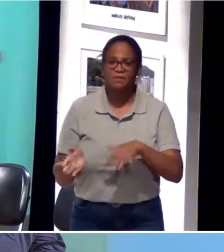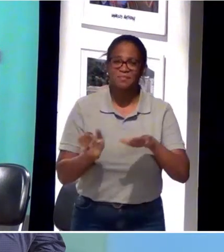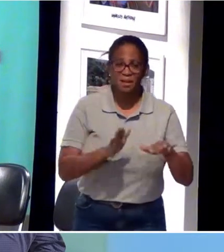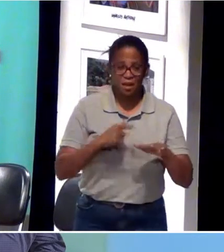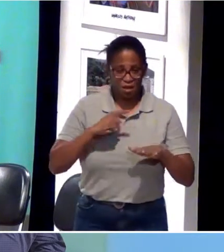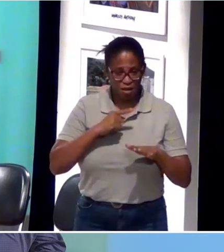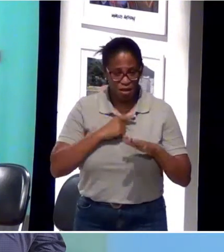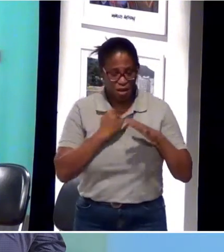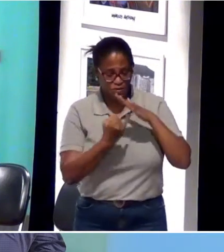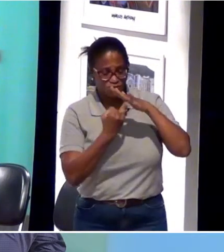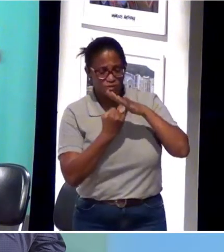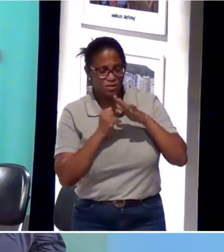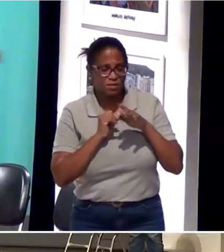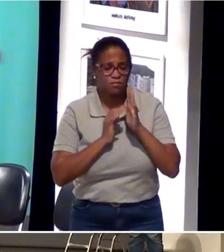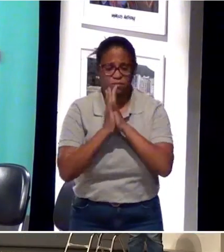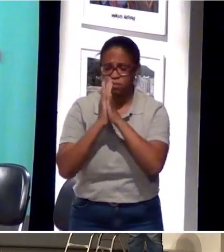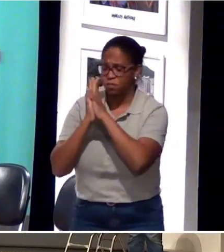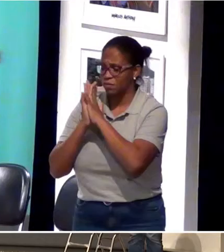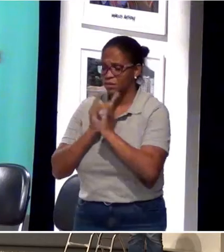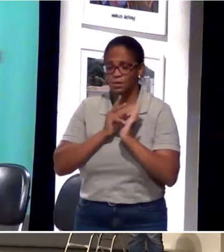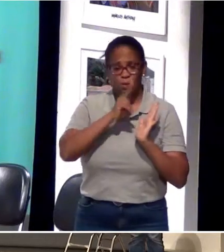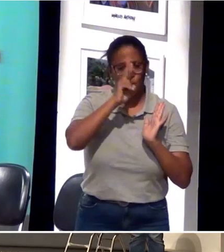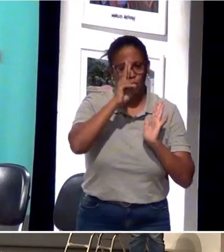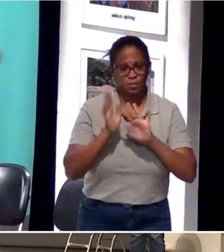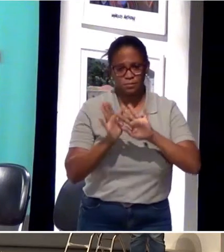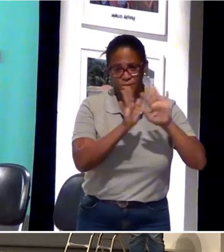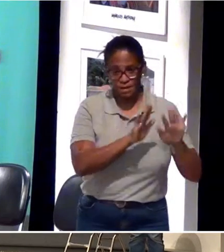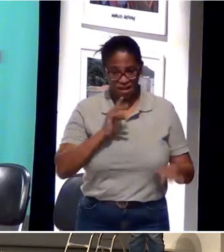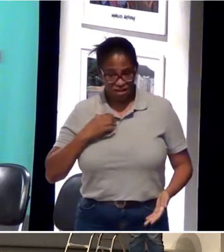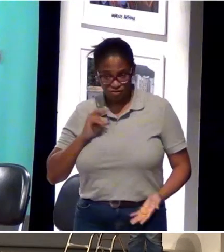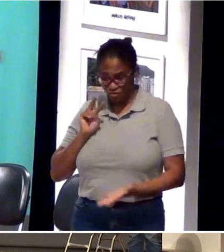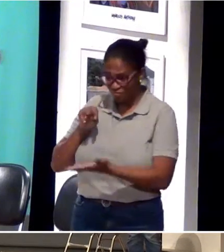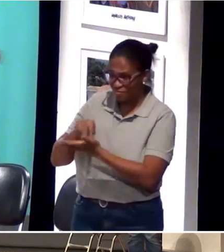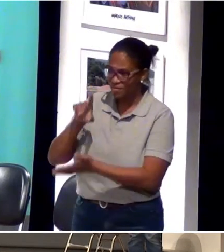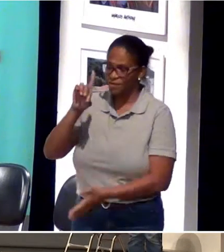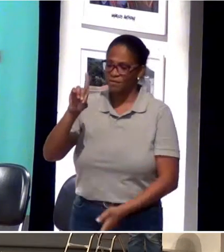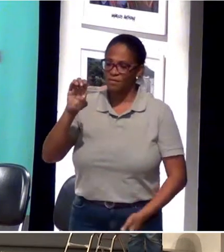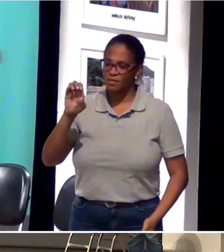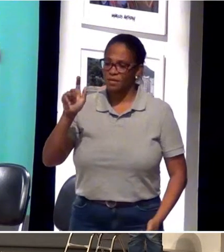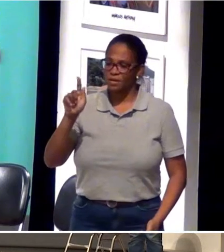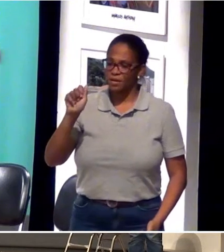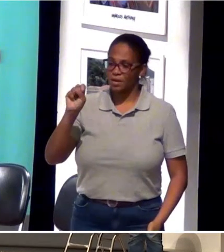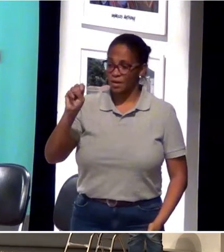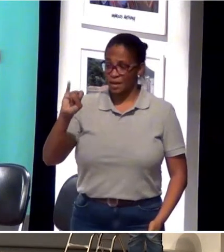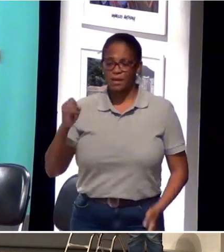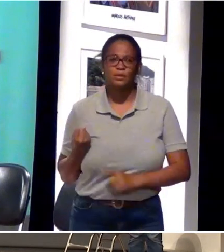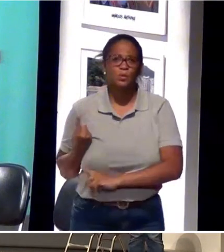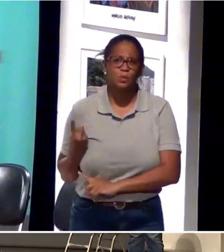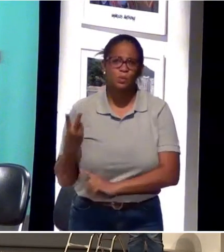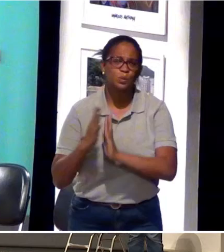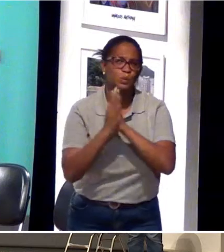absolutamente superlotadas, né? A gente chega hoje, no DEGASE, com um quadro de superlotação